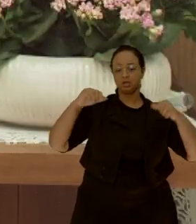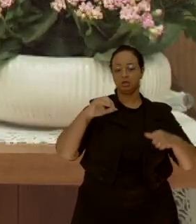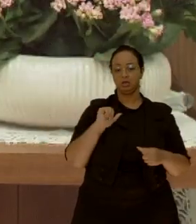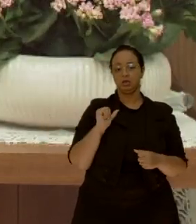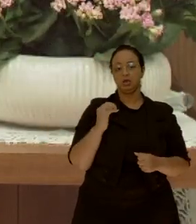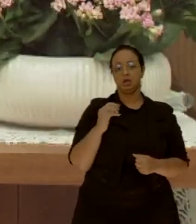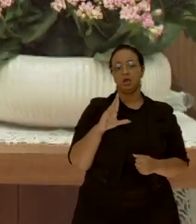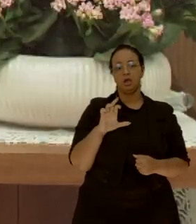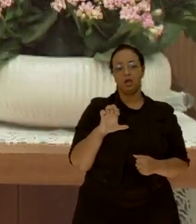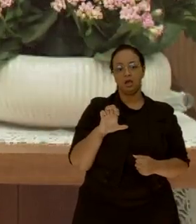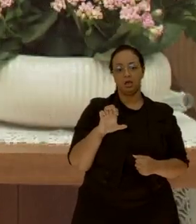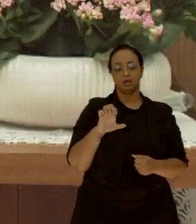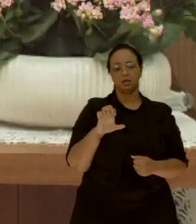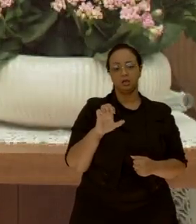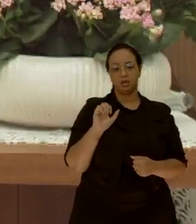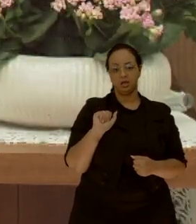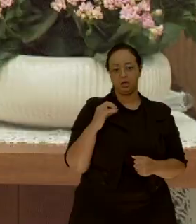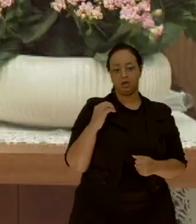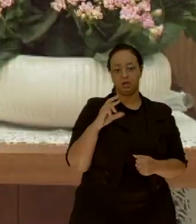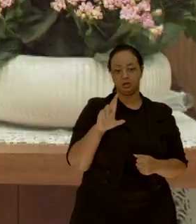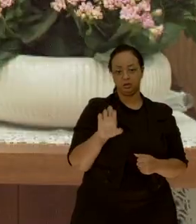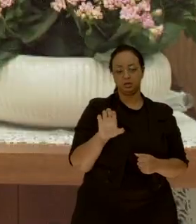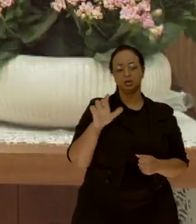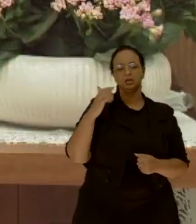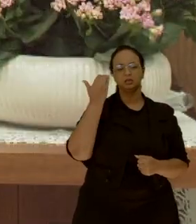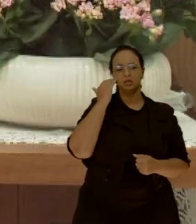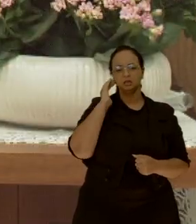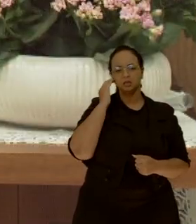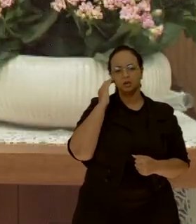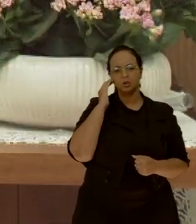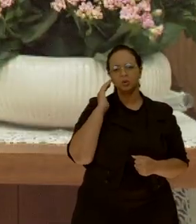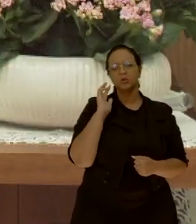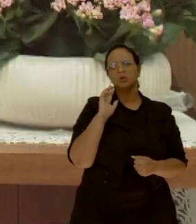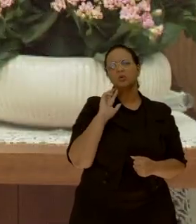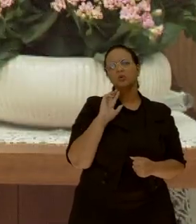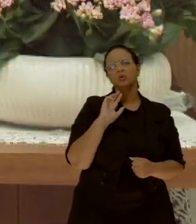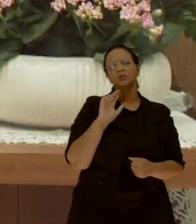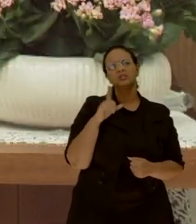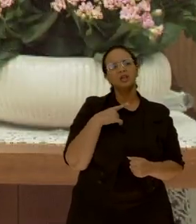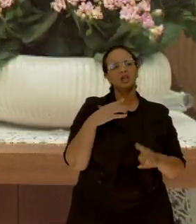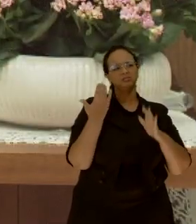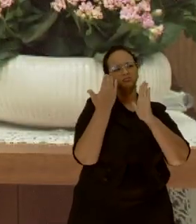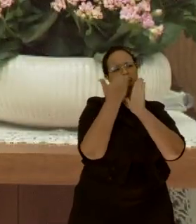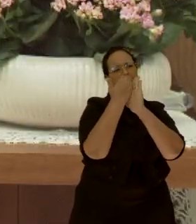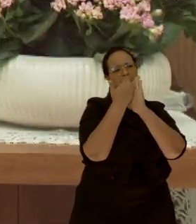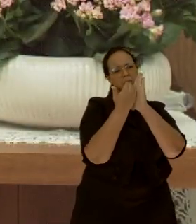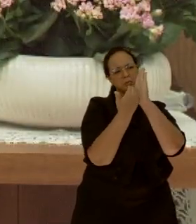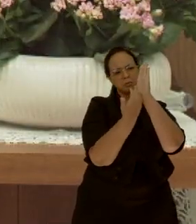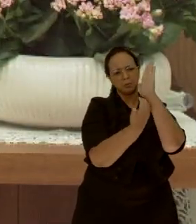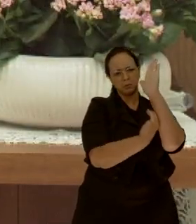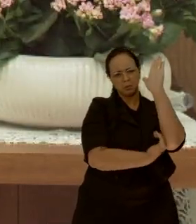Os irmãos estão entendendo? Isso nós temos mensalmente aqui, os números.